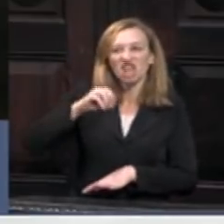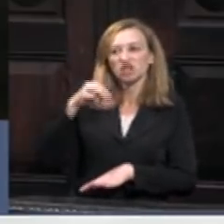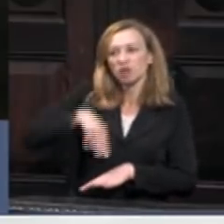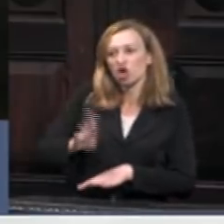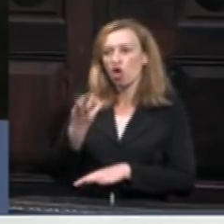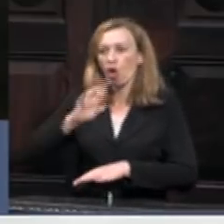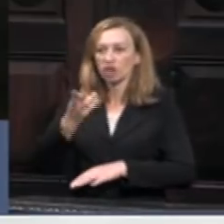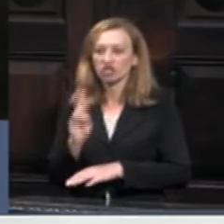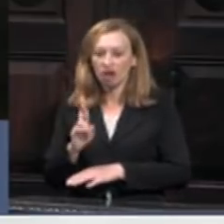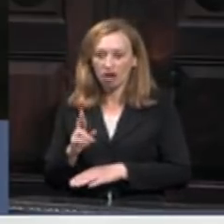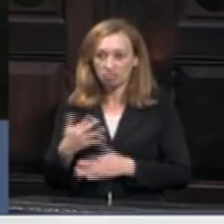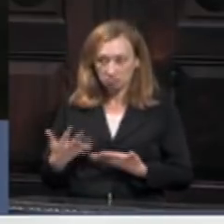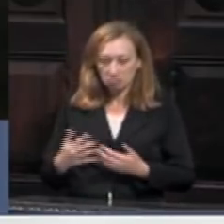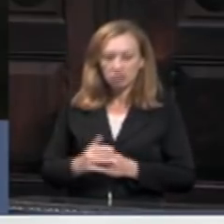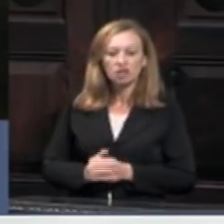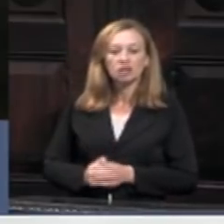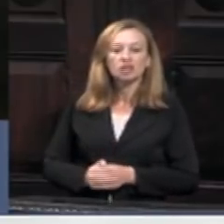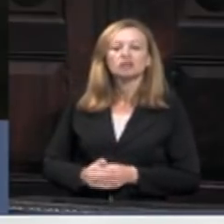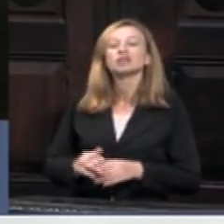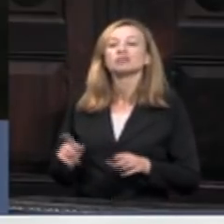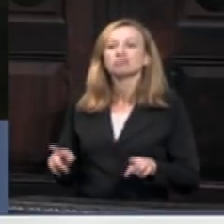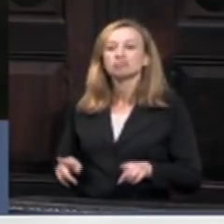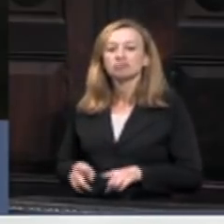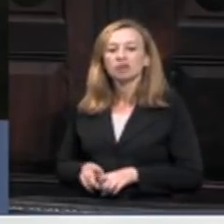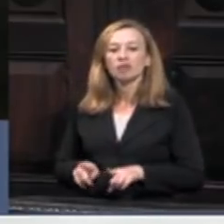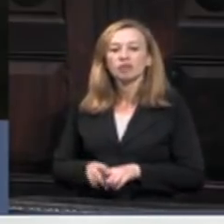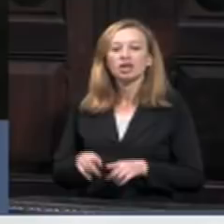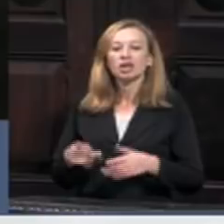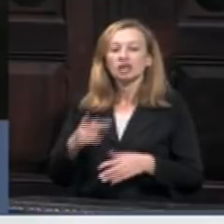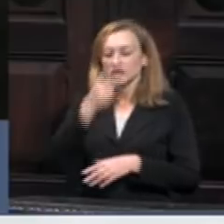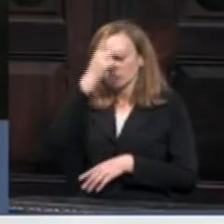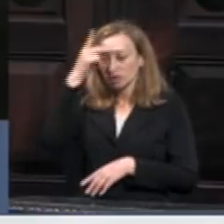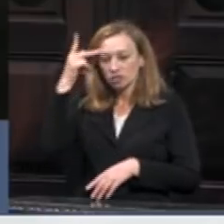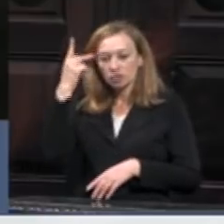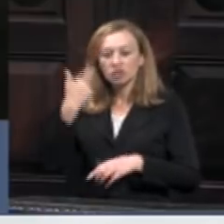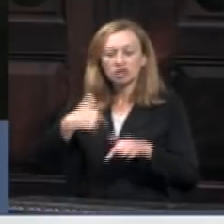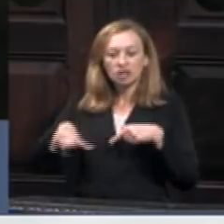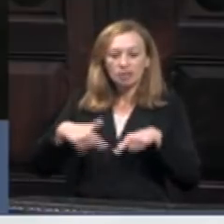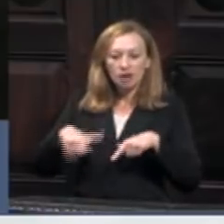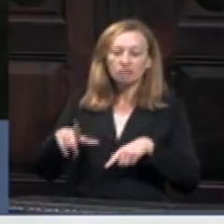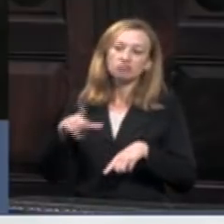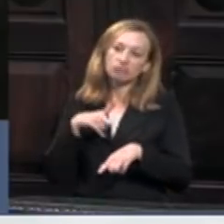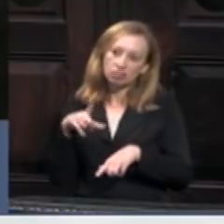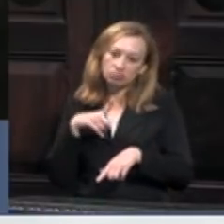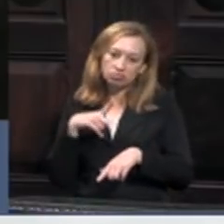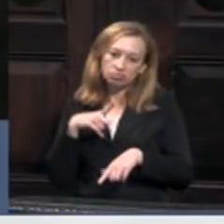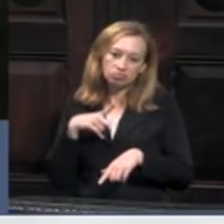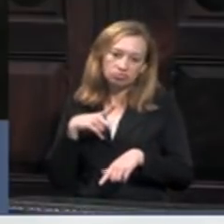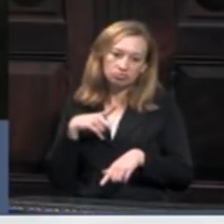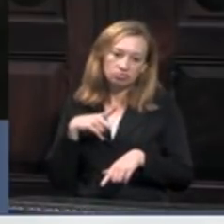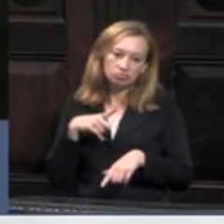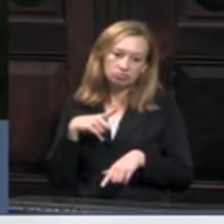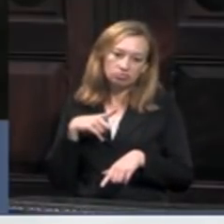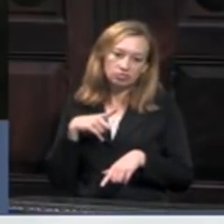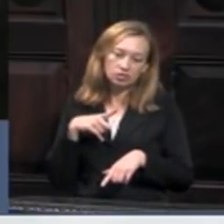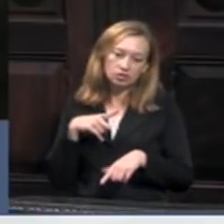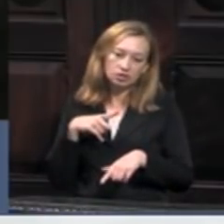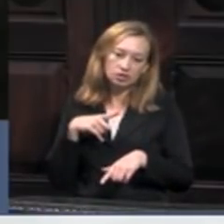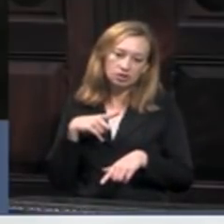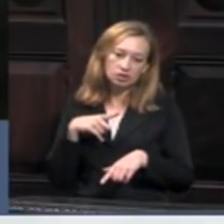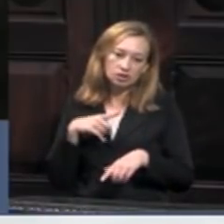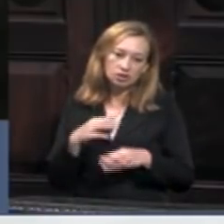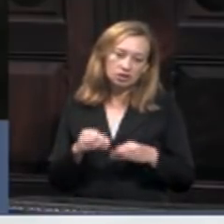bilhões. Além do mais, esses funcionários teriam que devolver